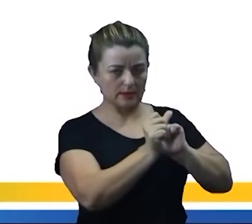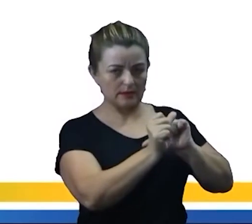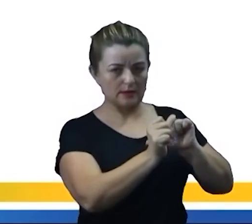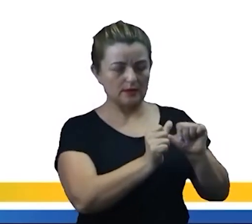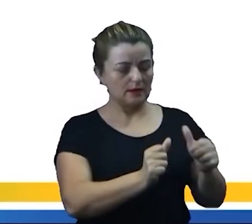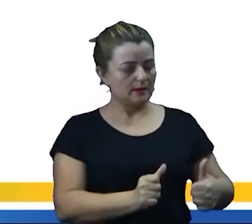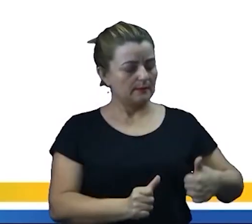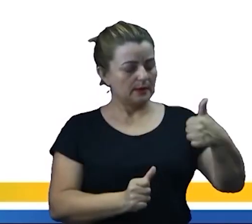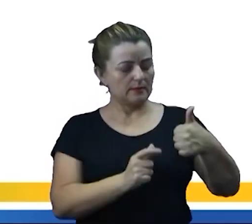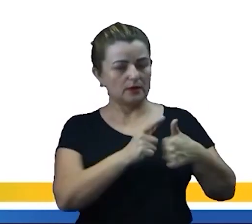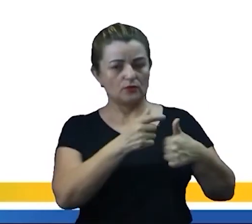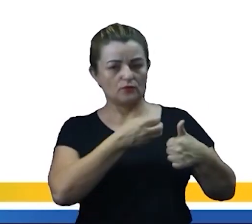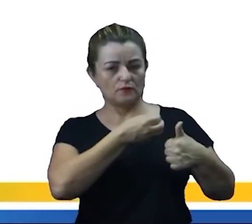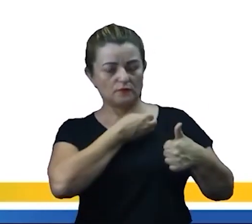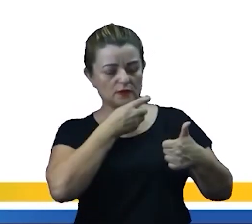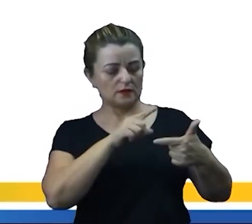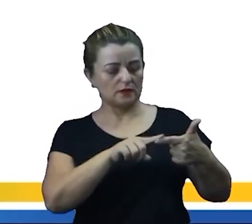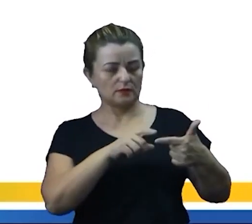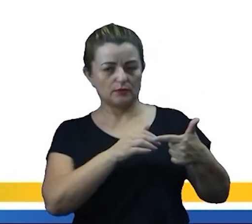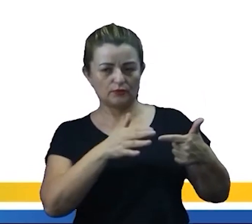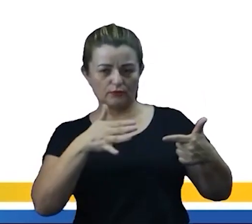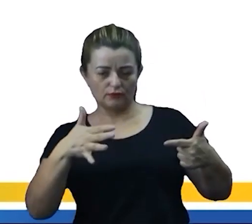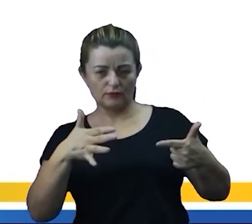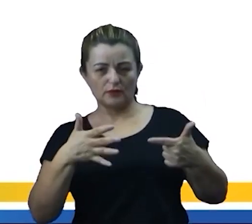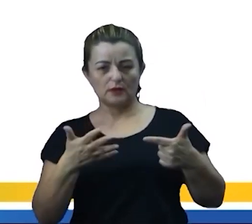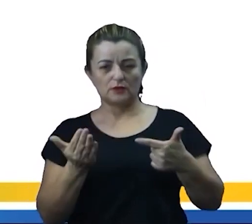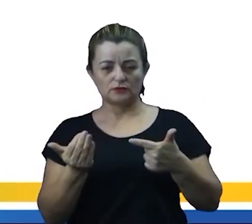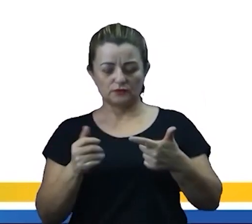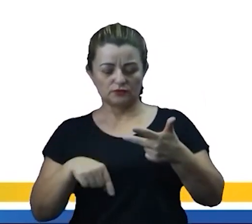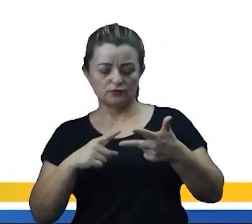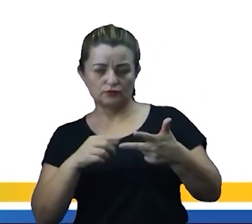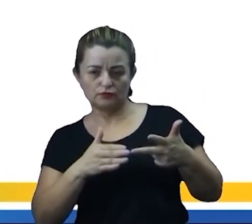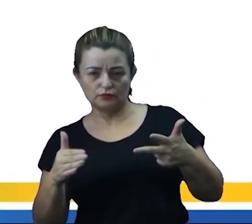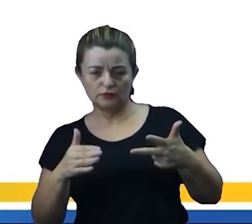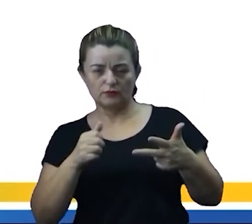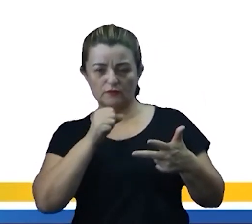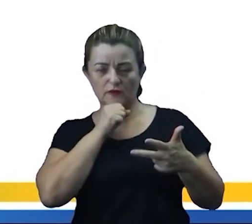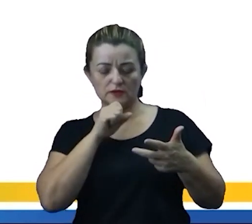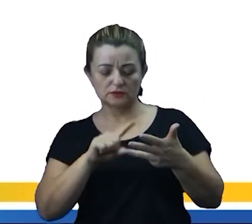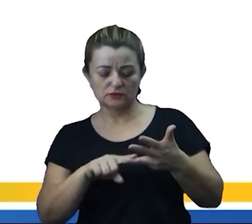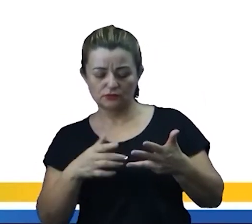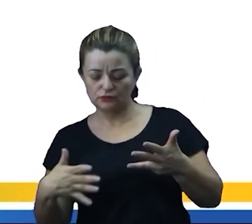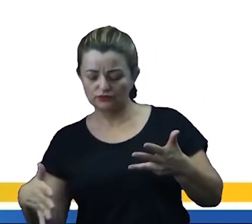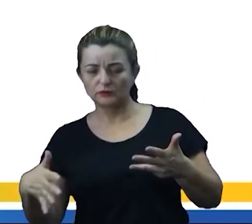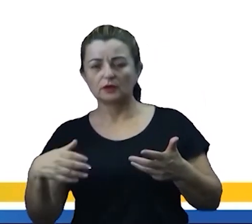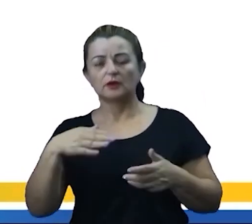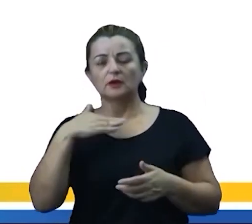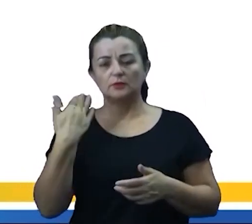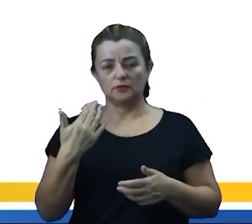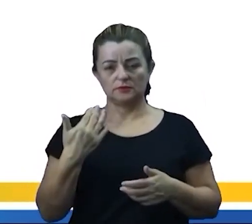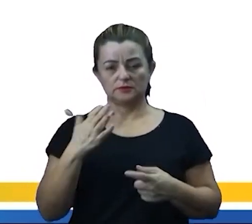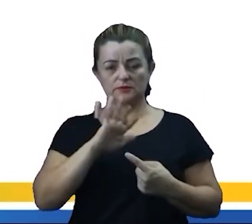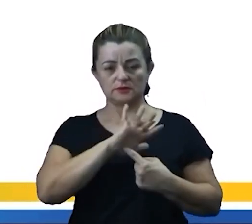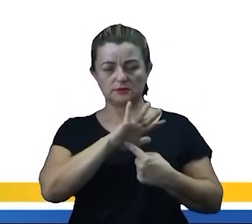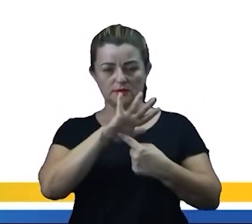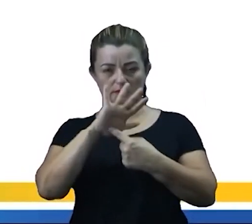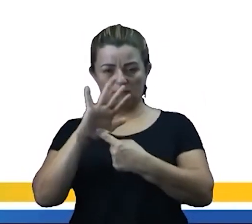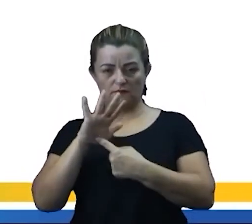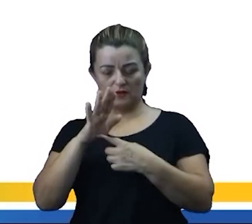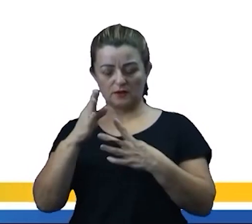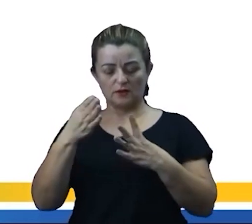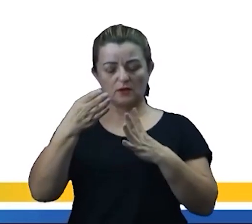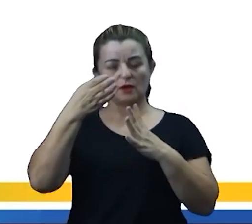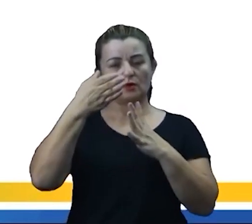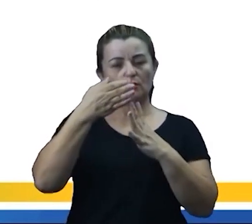ele colocou no poema. O poema do Gregório de Matos, né, revela características do barroco brasileiro. É